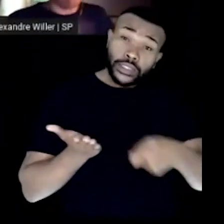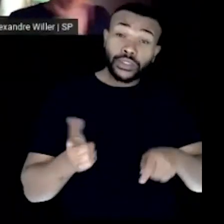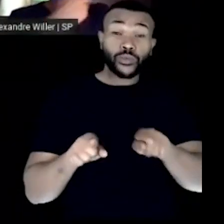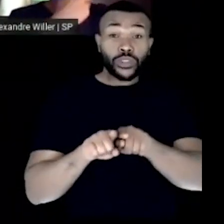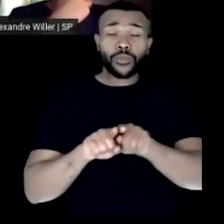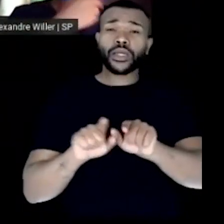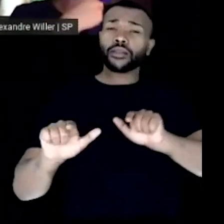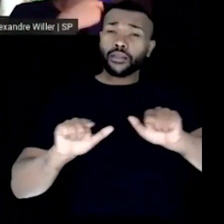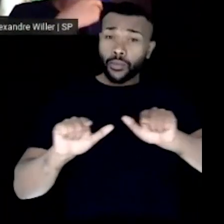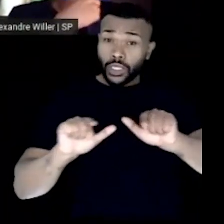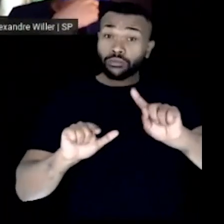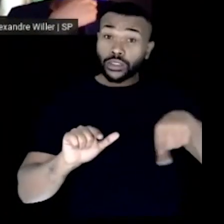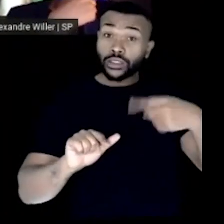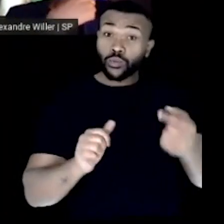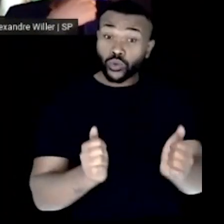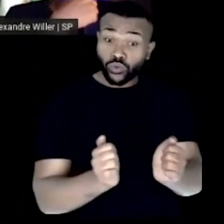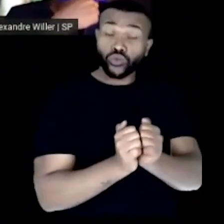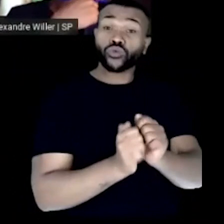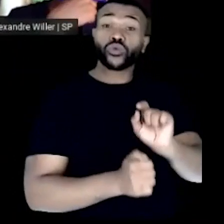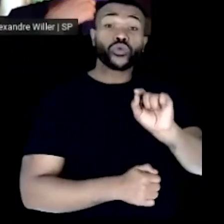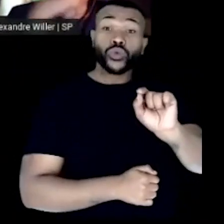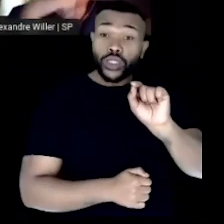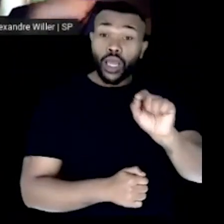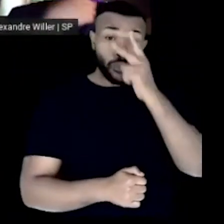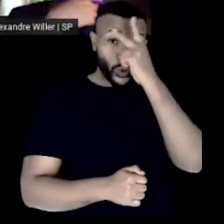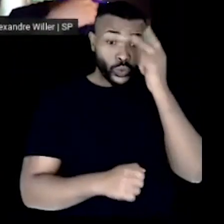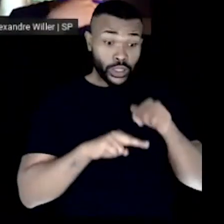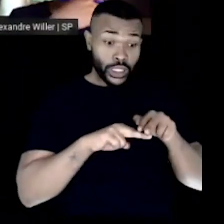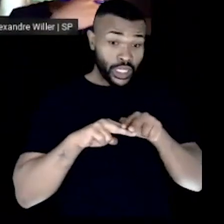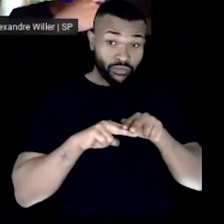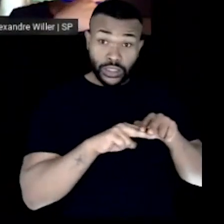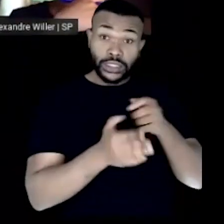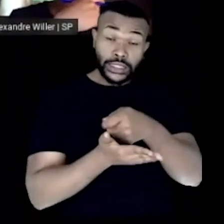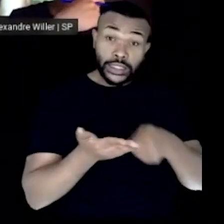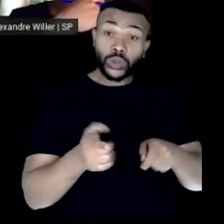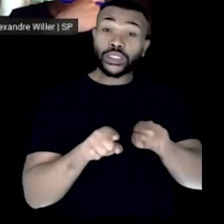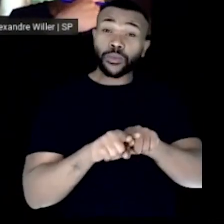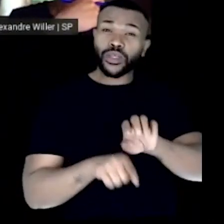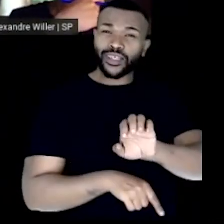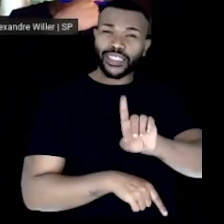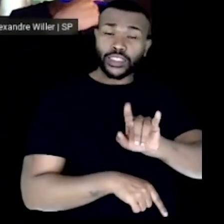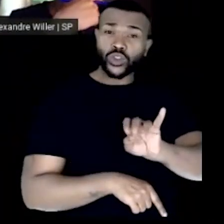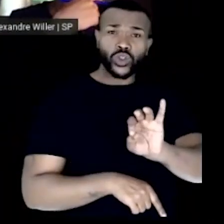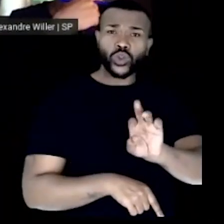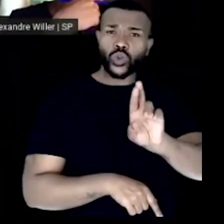momento que eu estava escrevendo, que eu estava trabalhando, depois eu trabalhando junto com o revisor, junto com o editor,